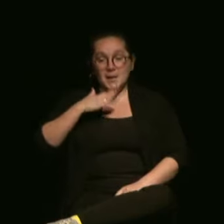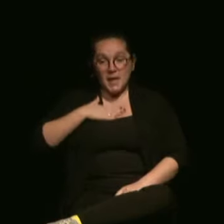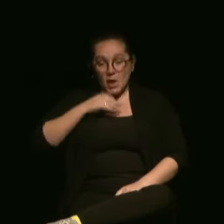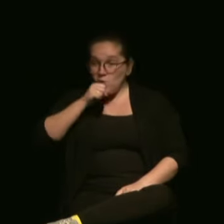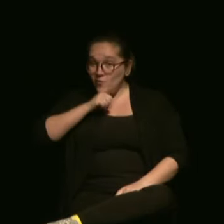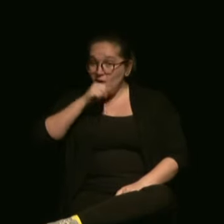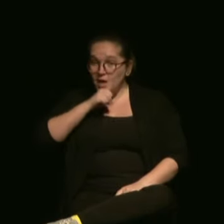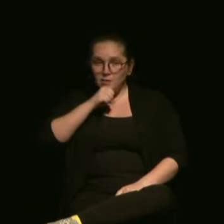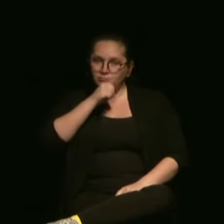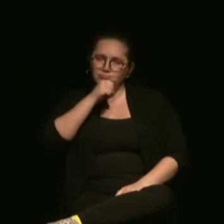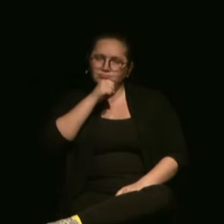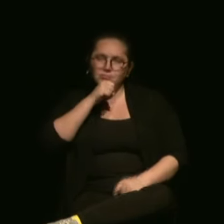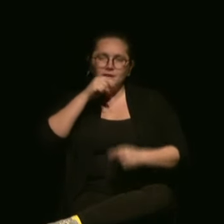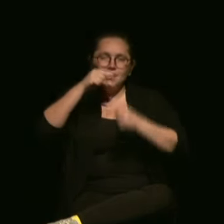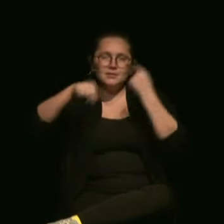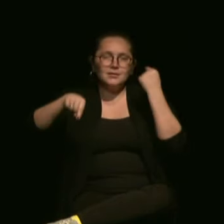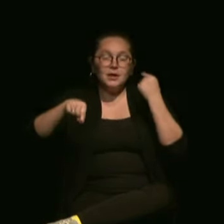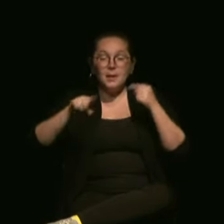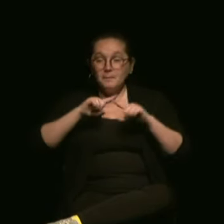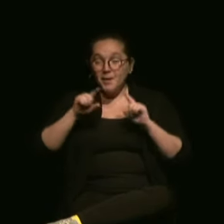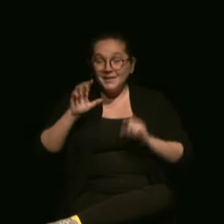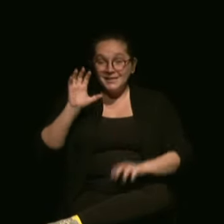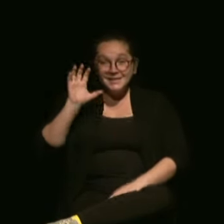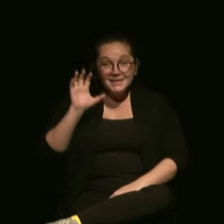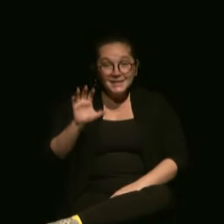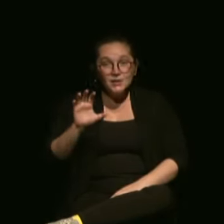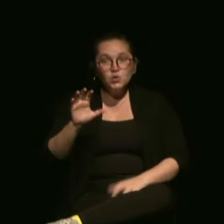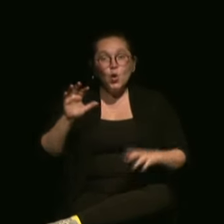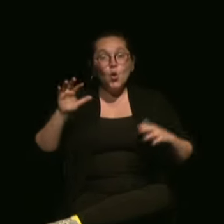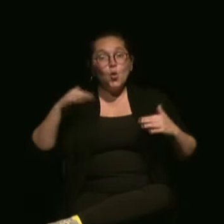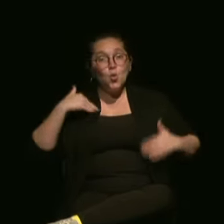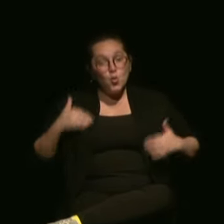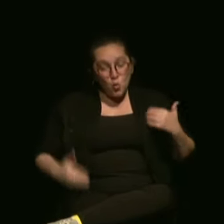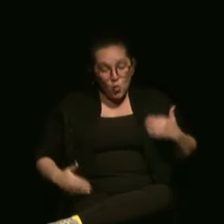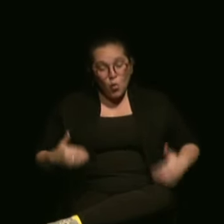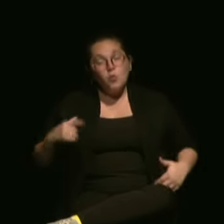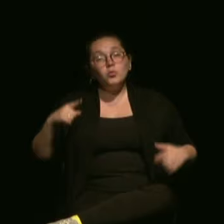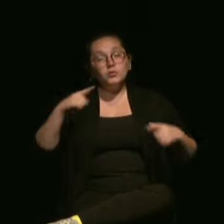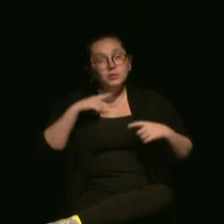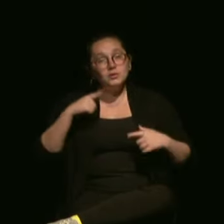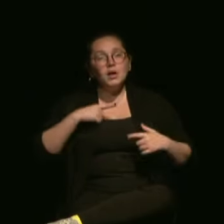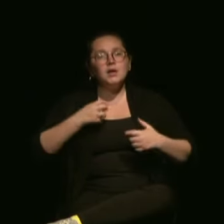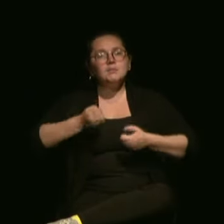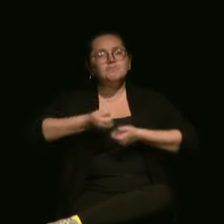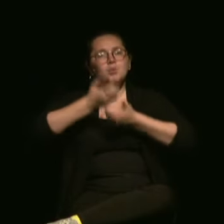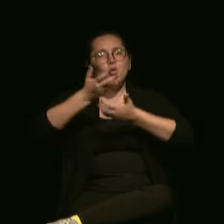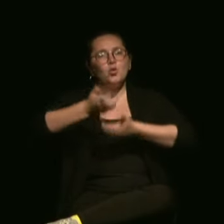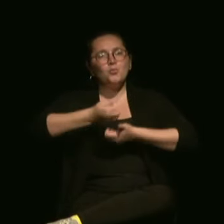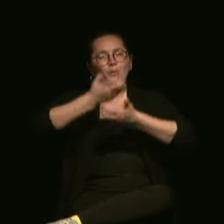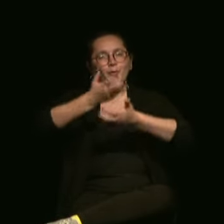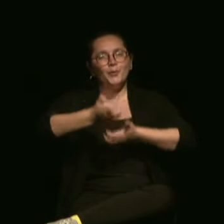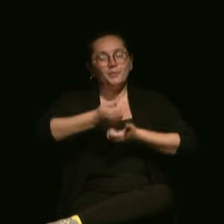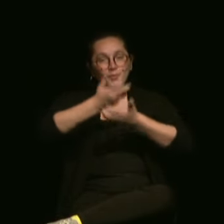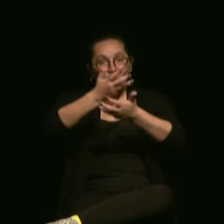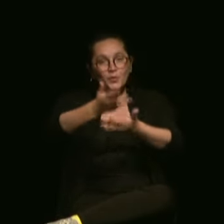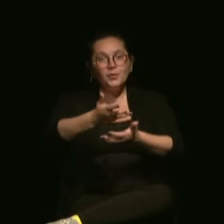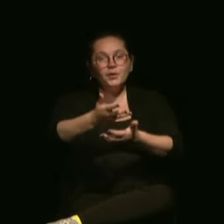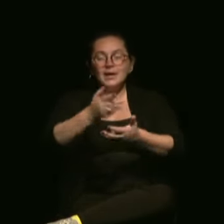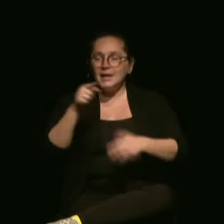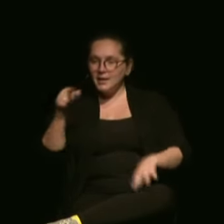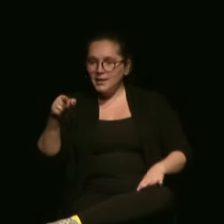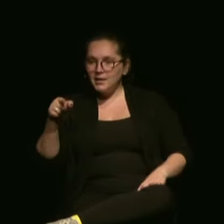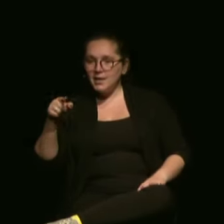velhice, entende? Mas esse troço é o seguinte, o corpo fala e a fala que está ligada ao